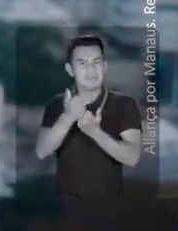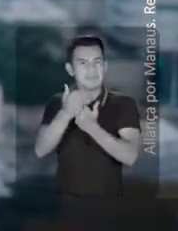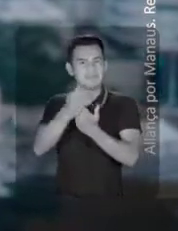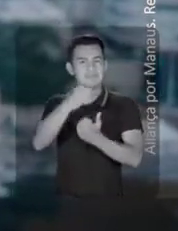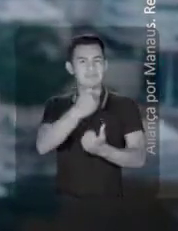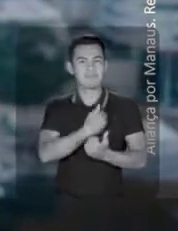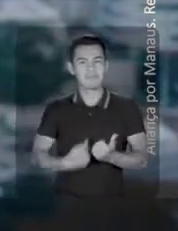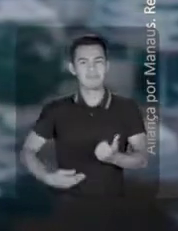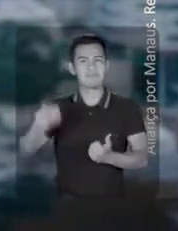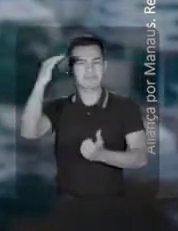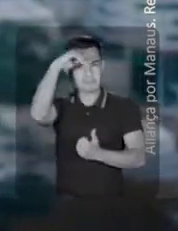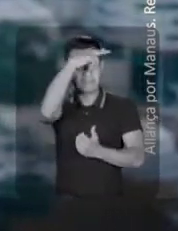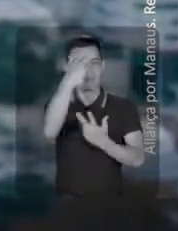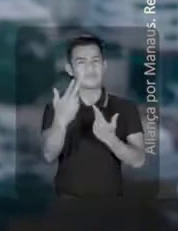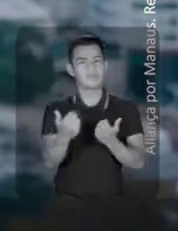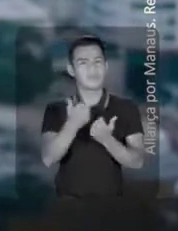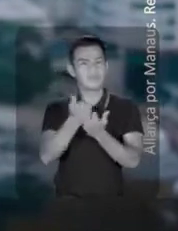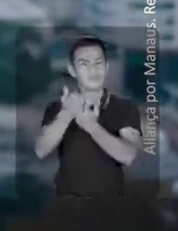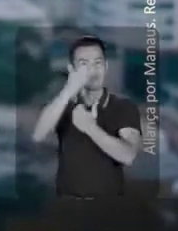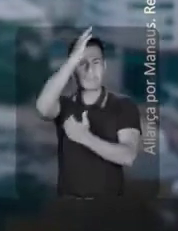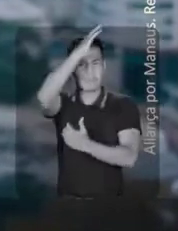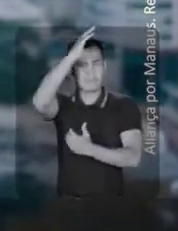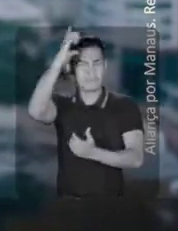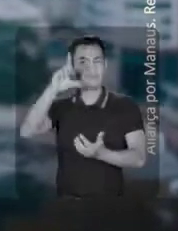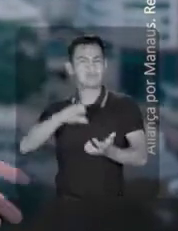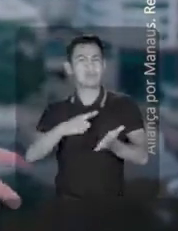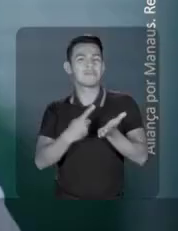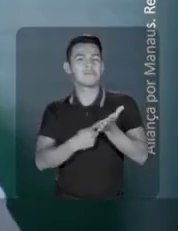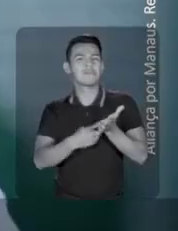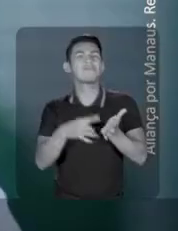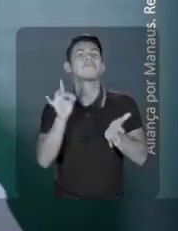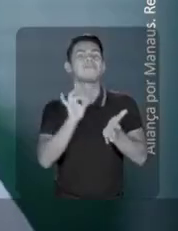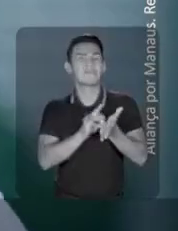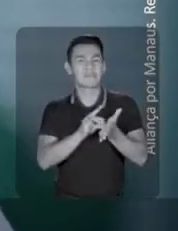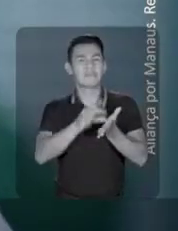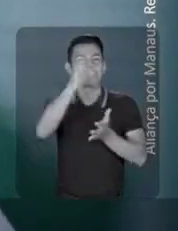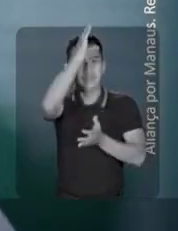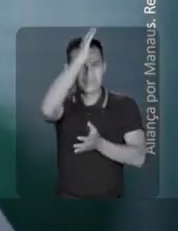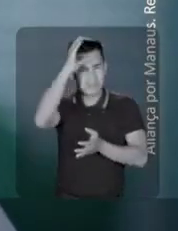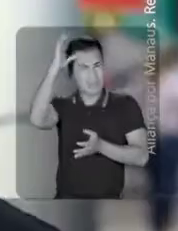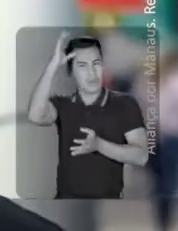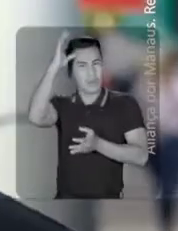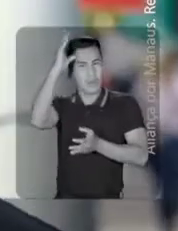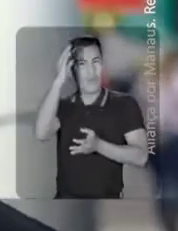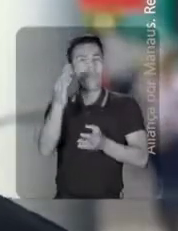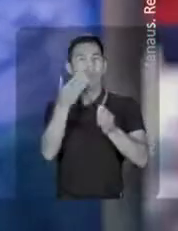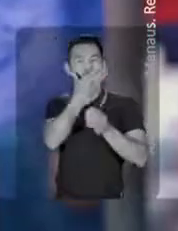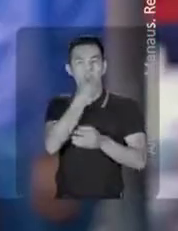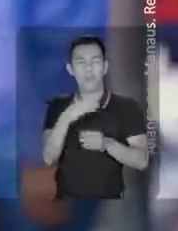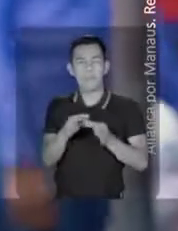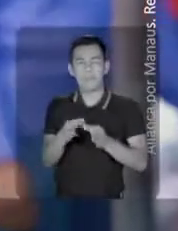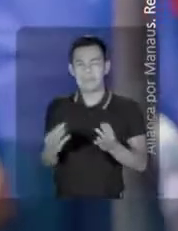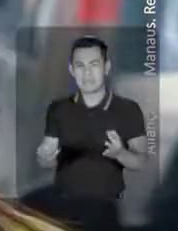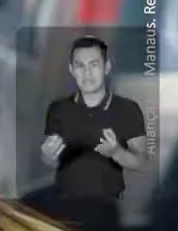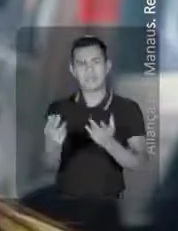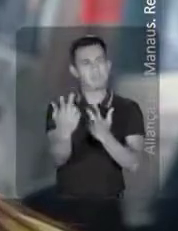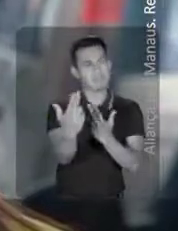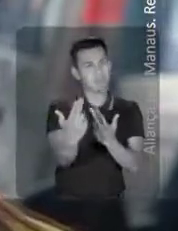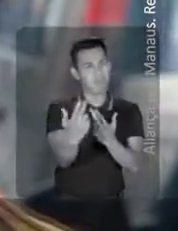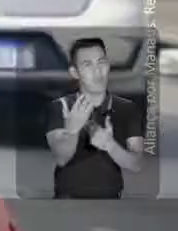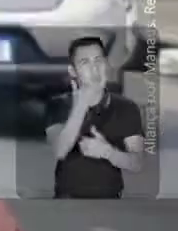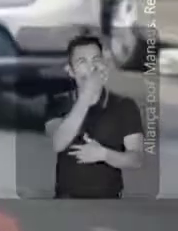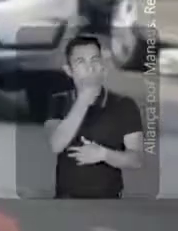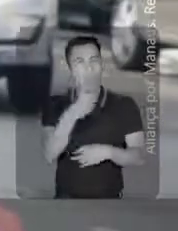do presidente Bolsonaro, de quem sou vice-líder na Câmara. Terei compromisso com a transparência. Capitão Alberto Neto é um homem simples. É gente